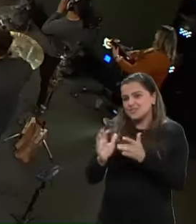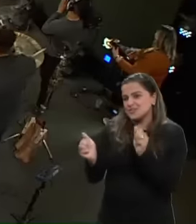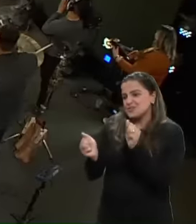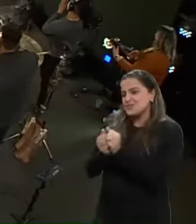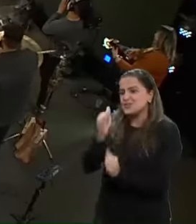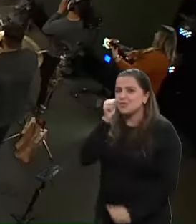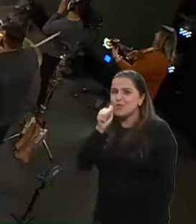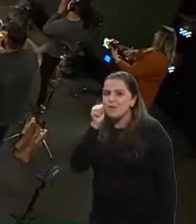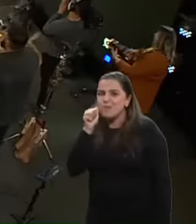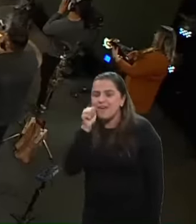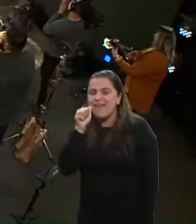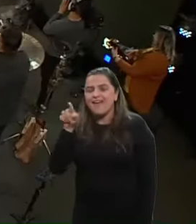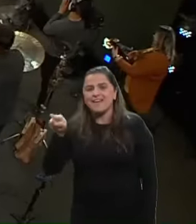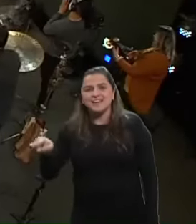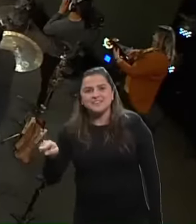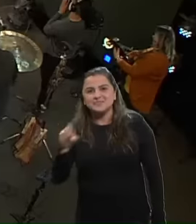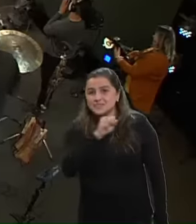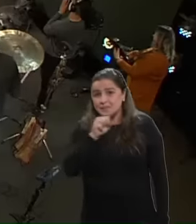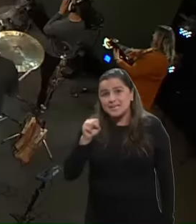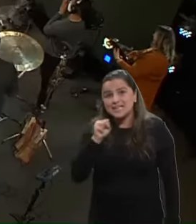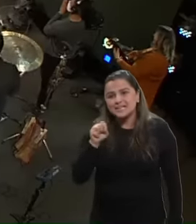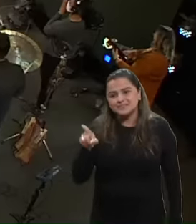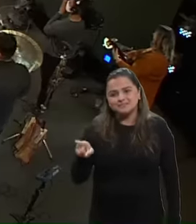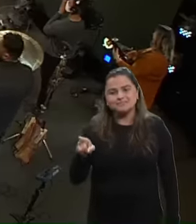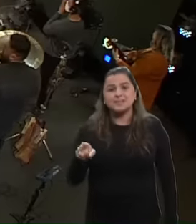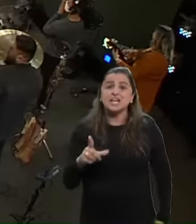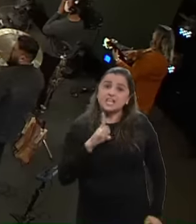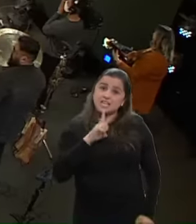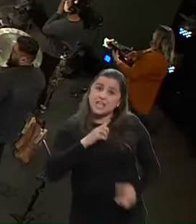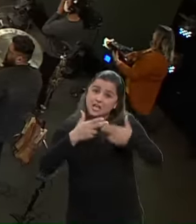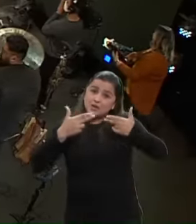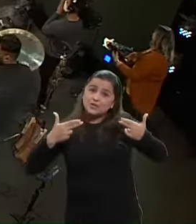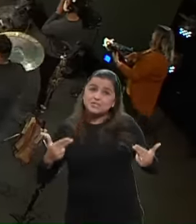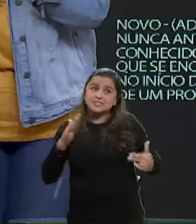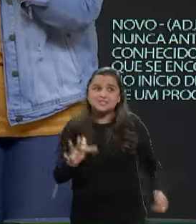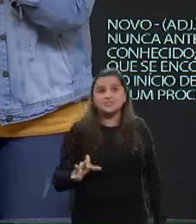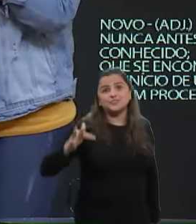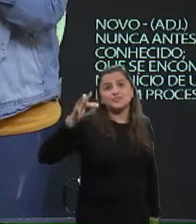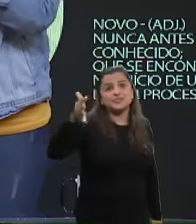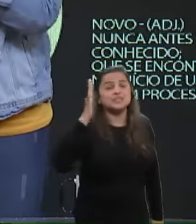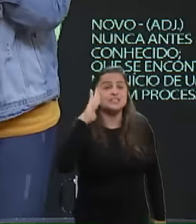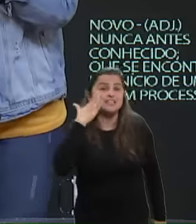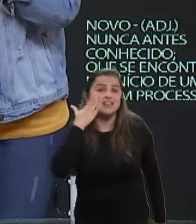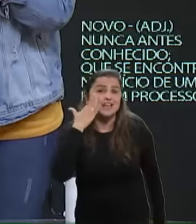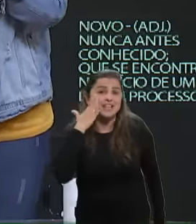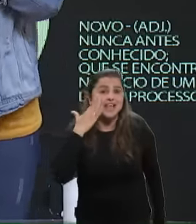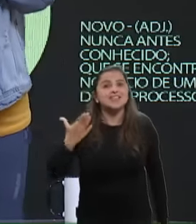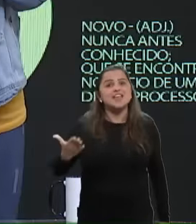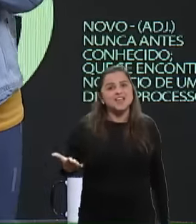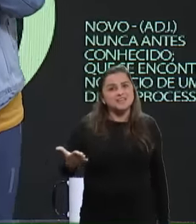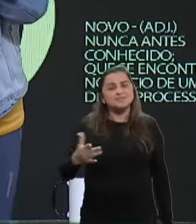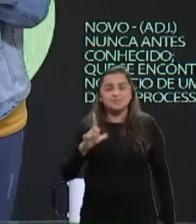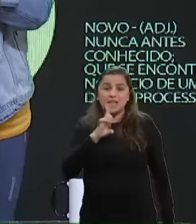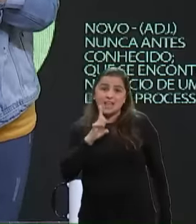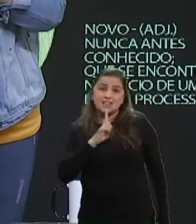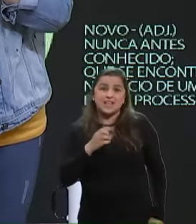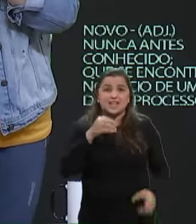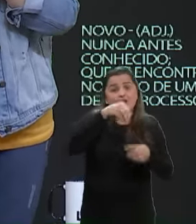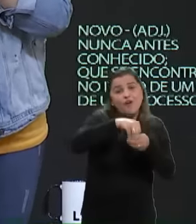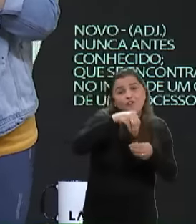Tem coisas que só no futuro. Agora você não entende. Tem